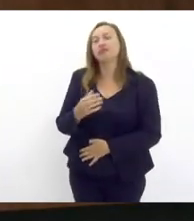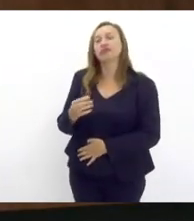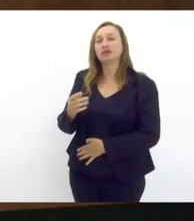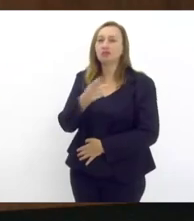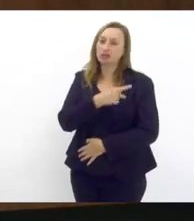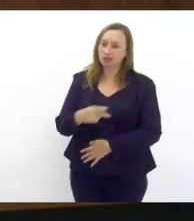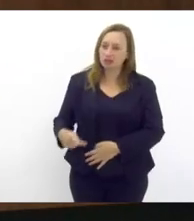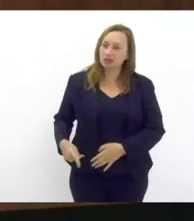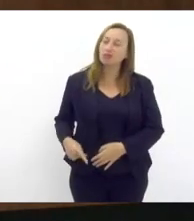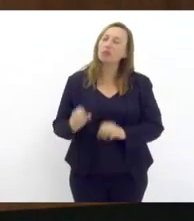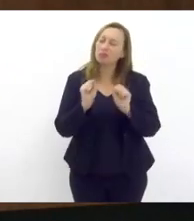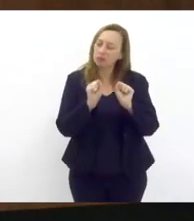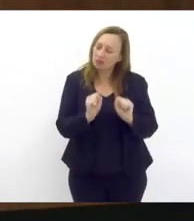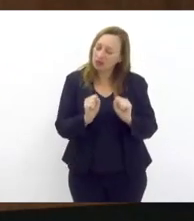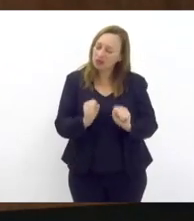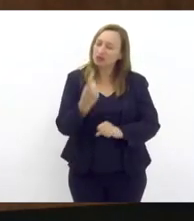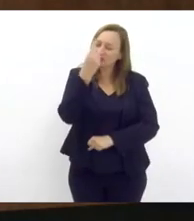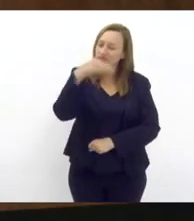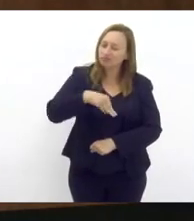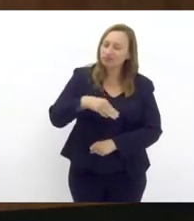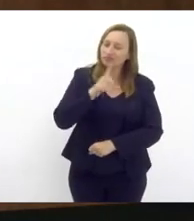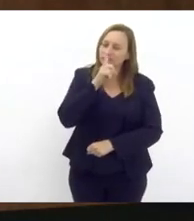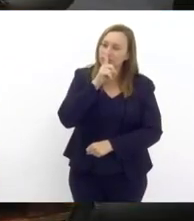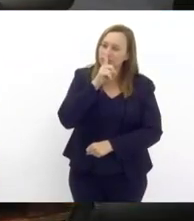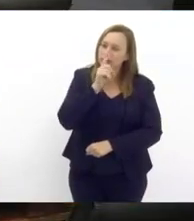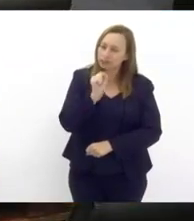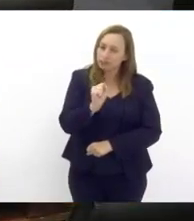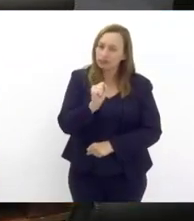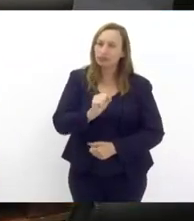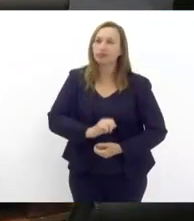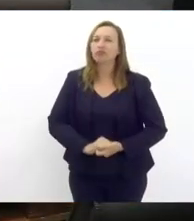presidente que possamos fazer um minuto de silêncio, por favor.